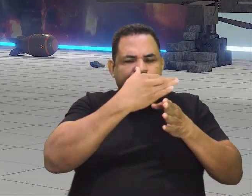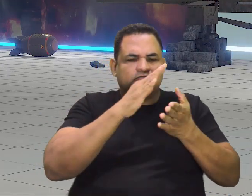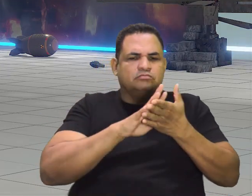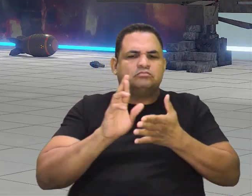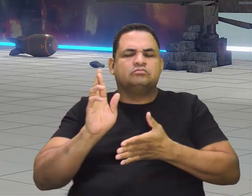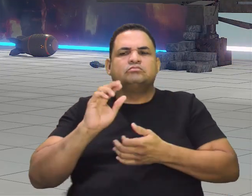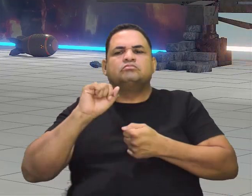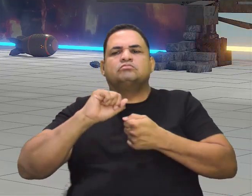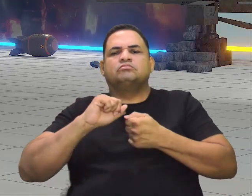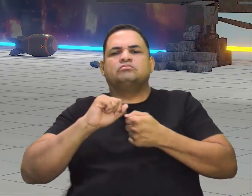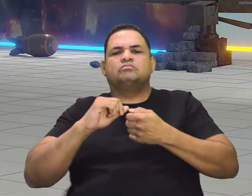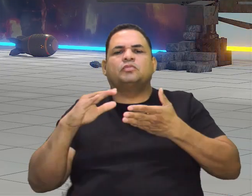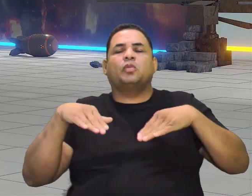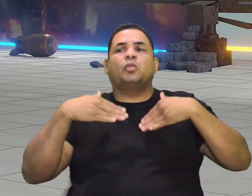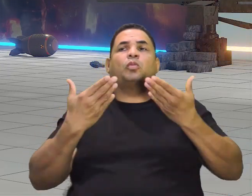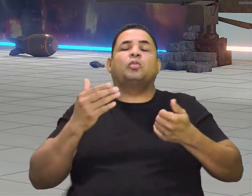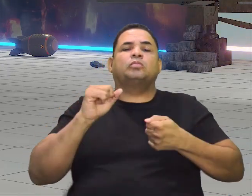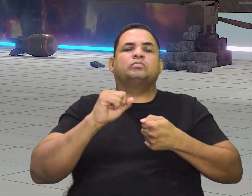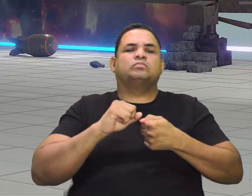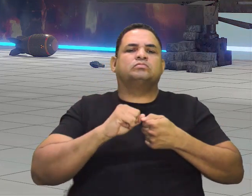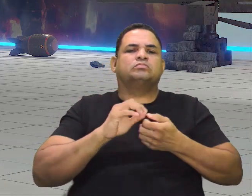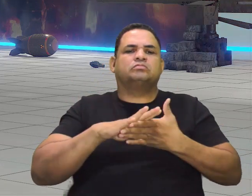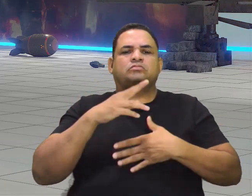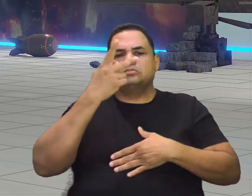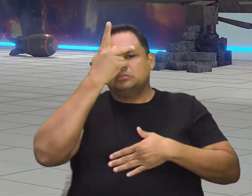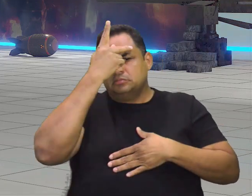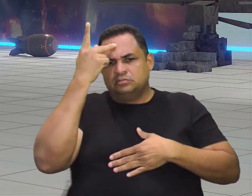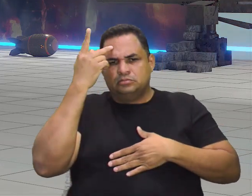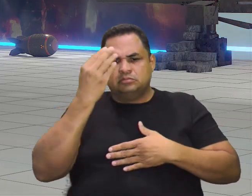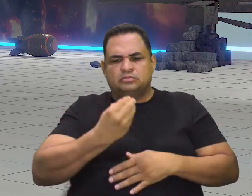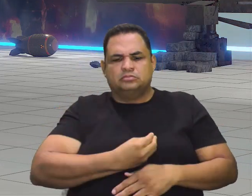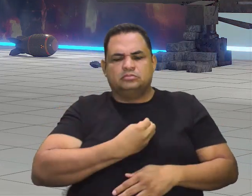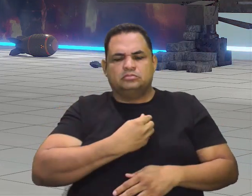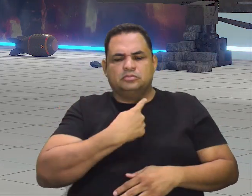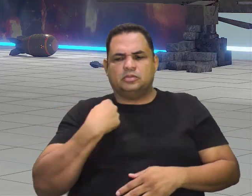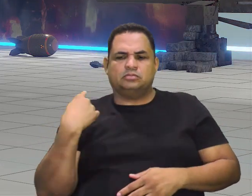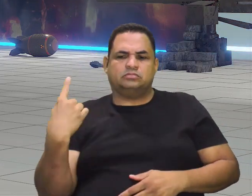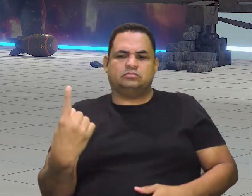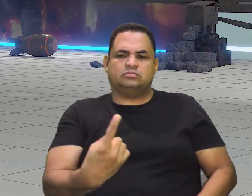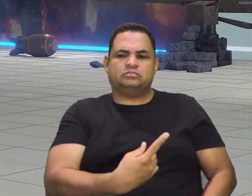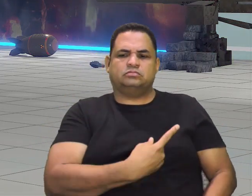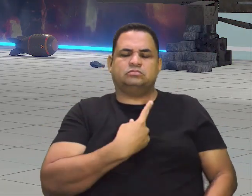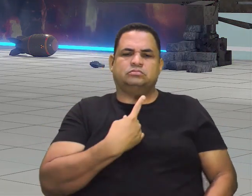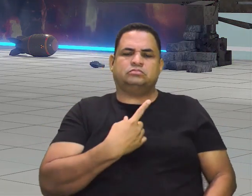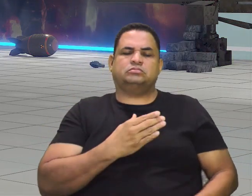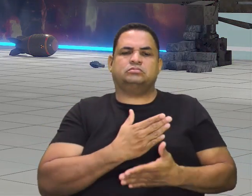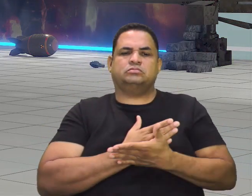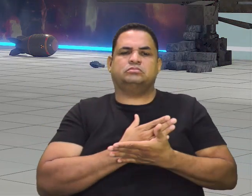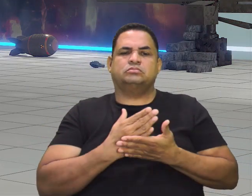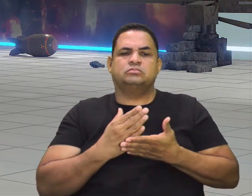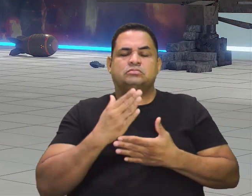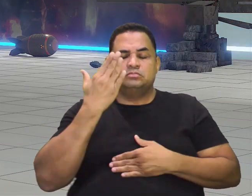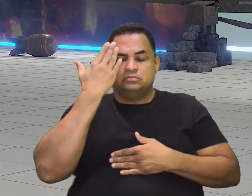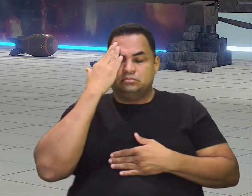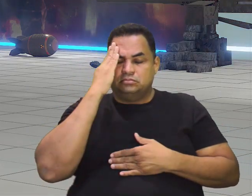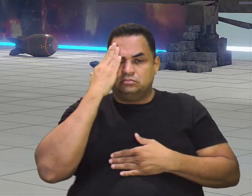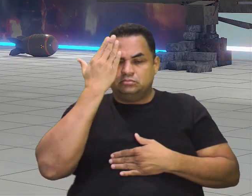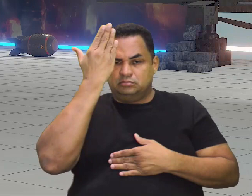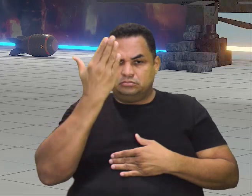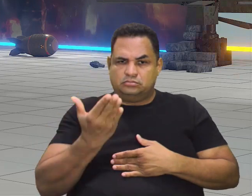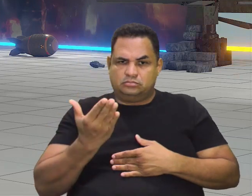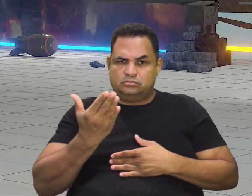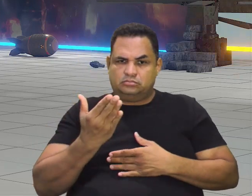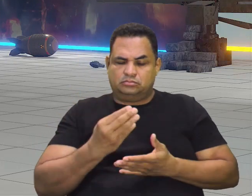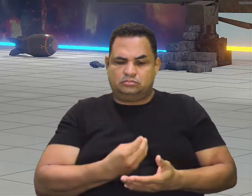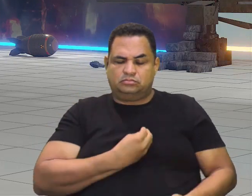construído, em que momento foi construído, quem eram as pessoas que moravam ao seu redor, nós vamos começar a compreendê-lo.